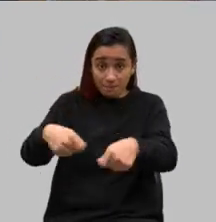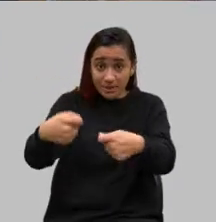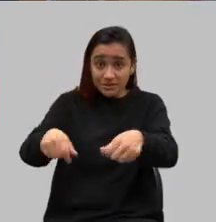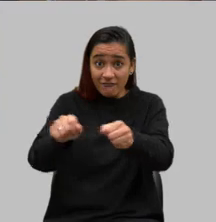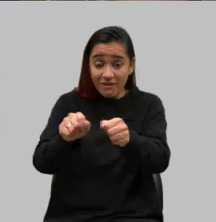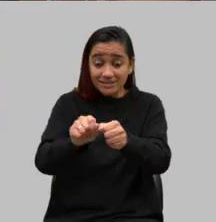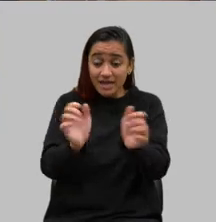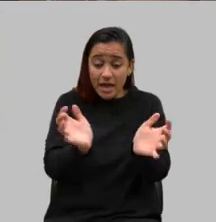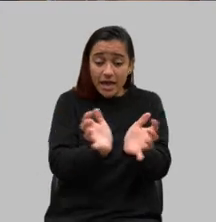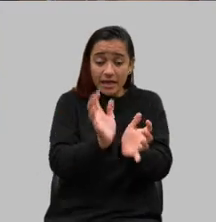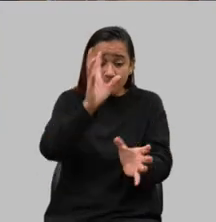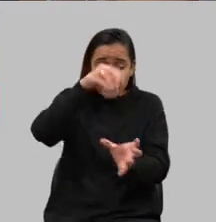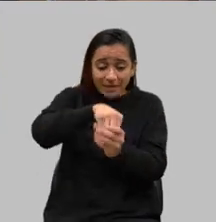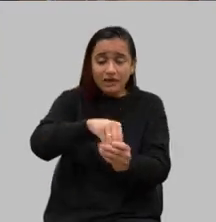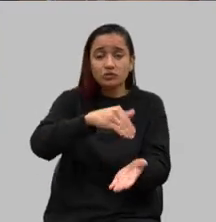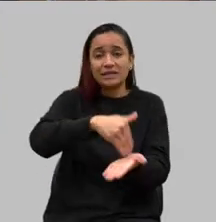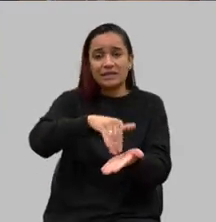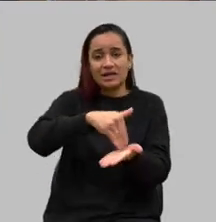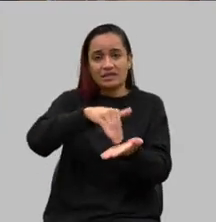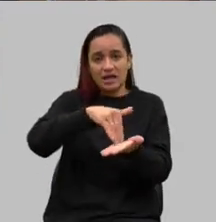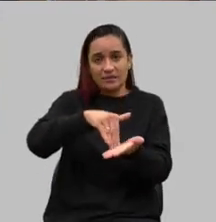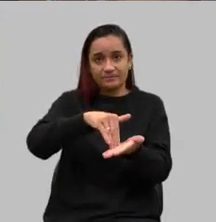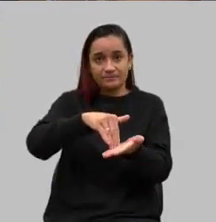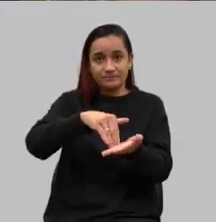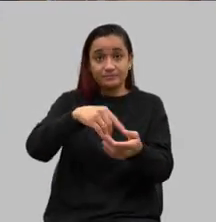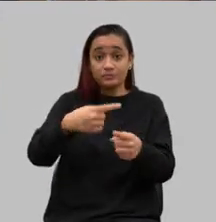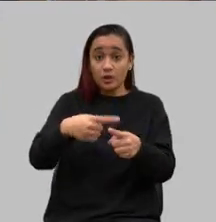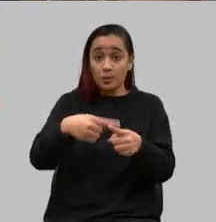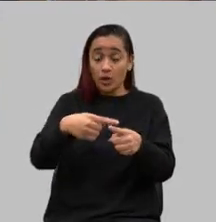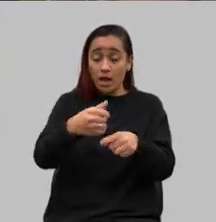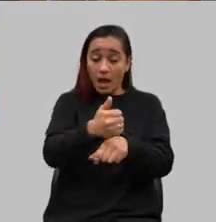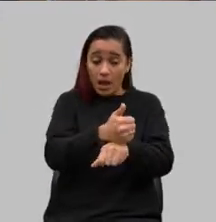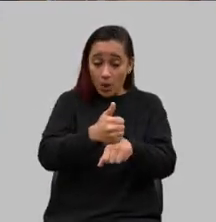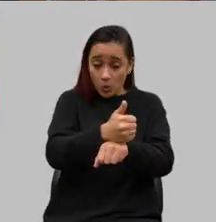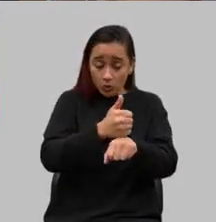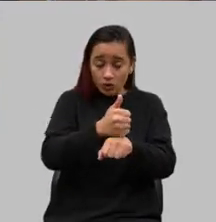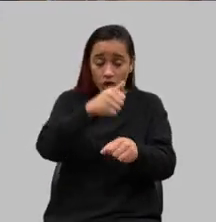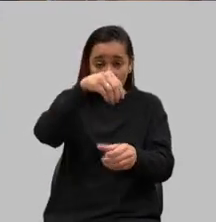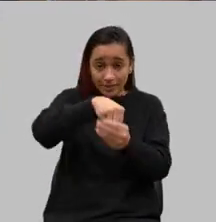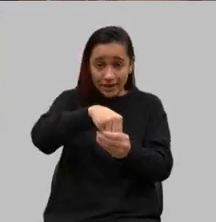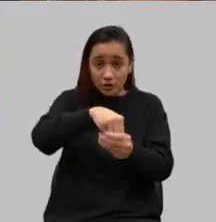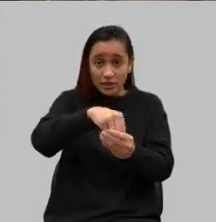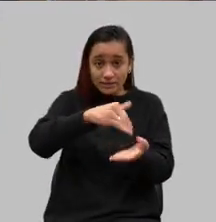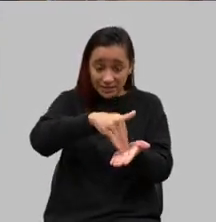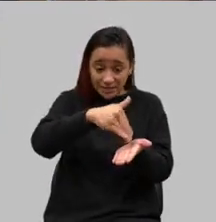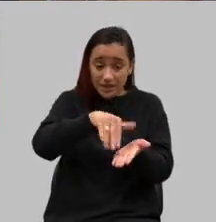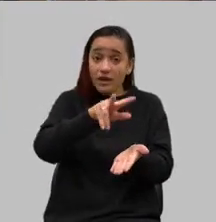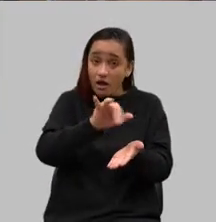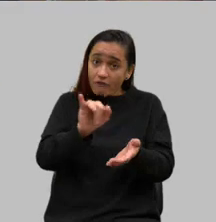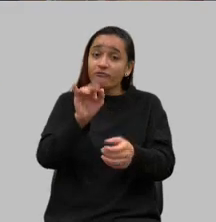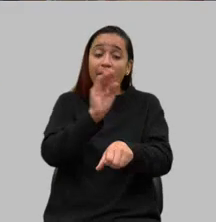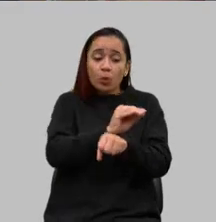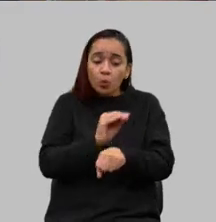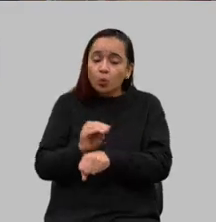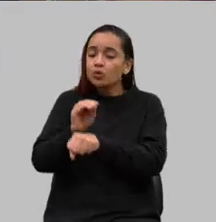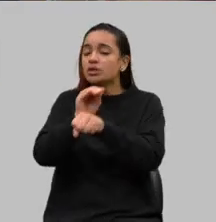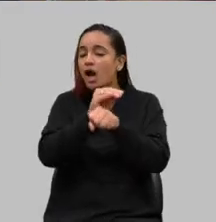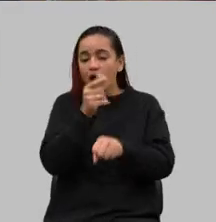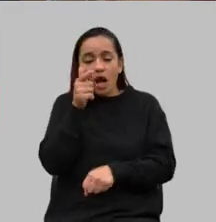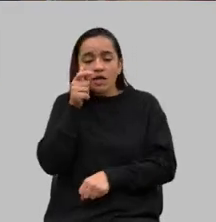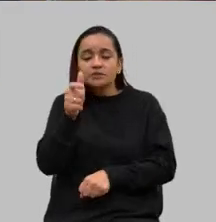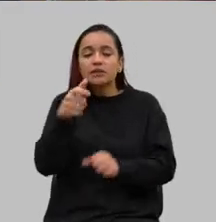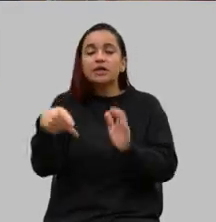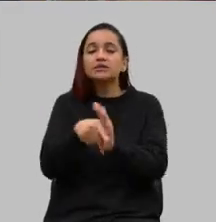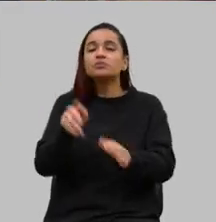interna da secretaria porque a equipe de carreira da secretaria vai cuidar dos interesses do